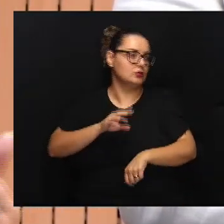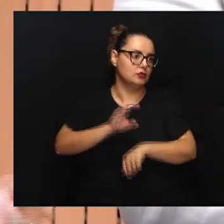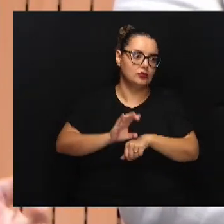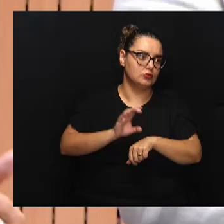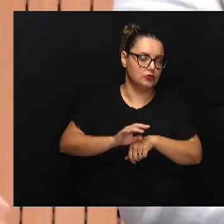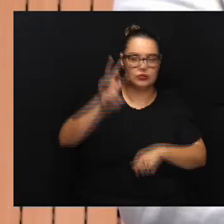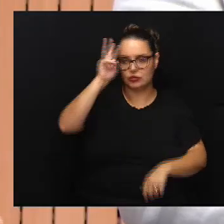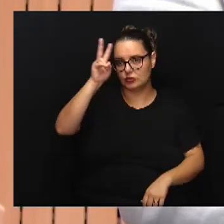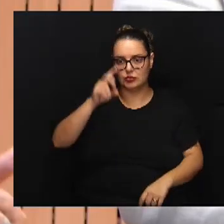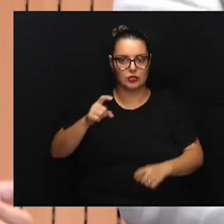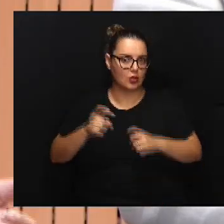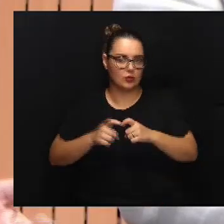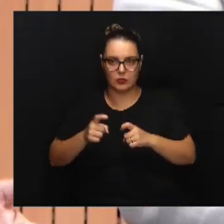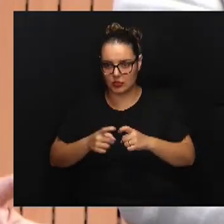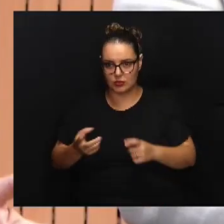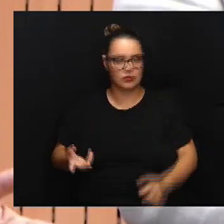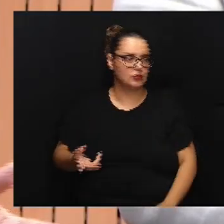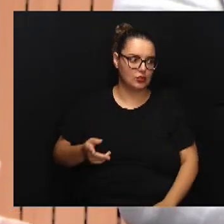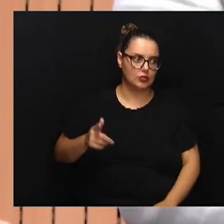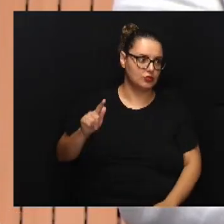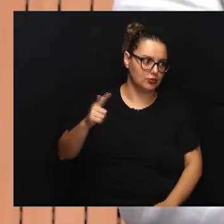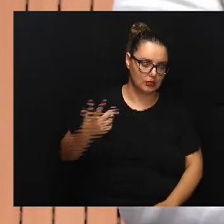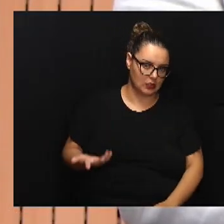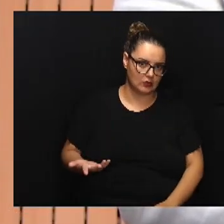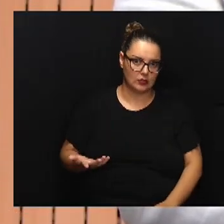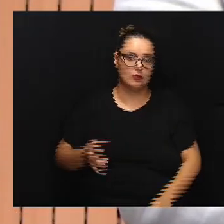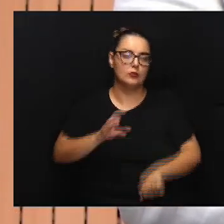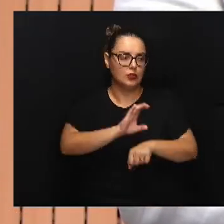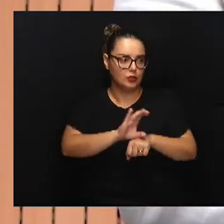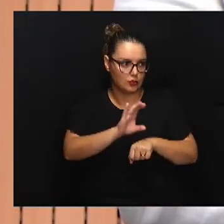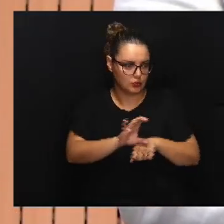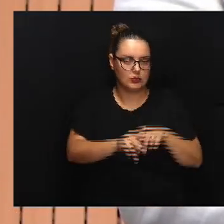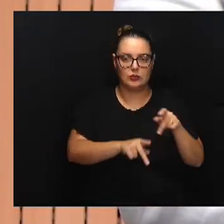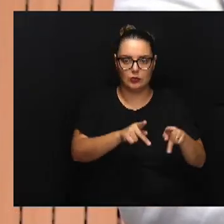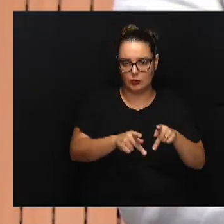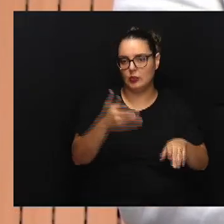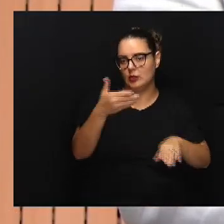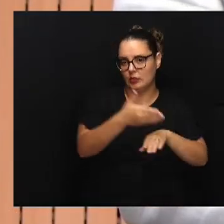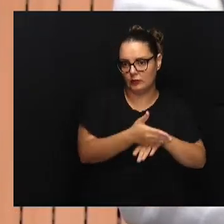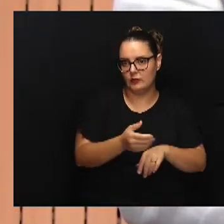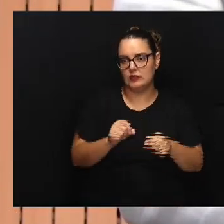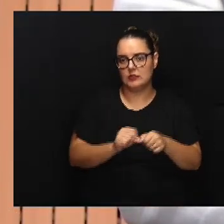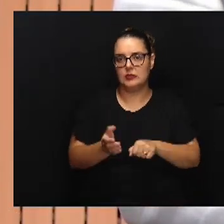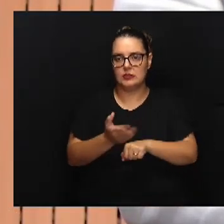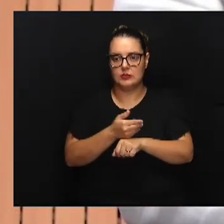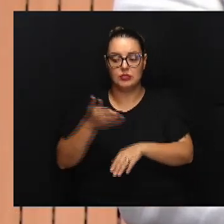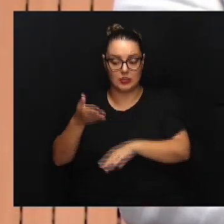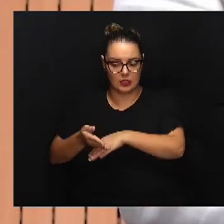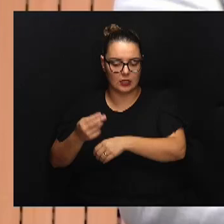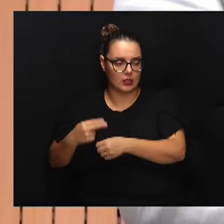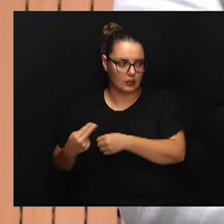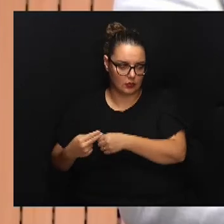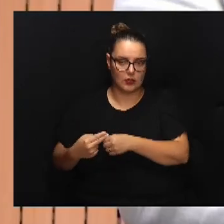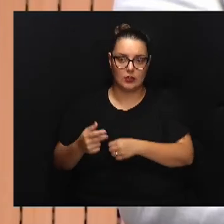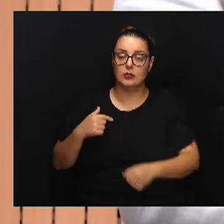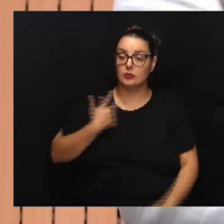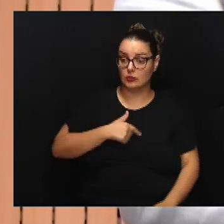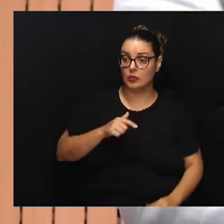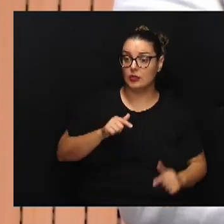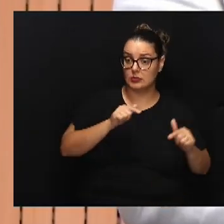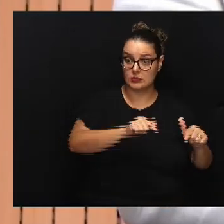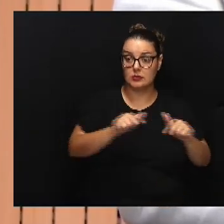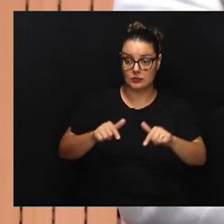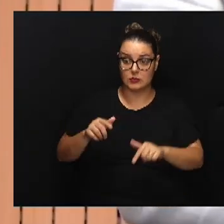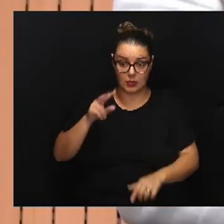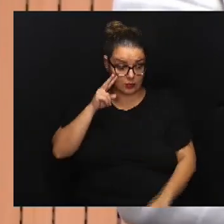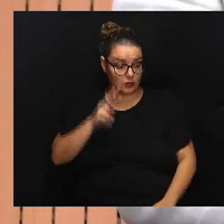de Medicina, a partir de um cursinho popular. Então, a gente sabe que com a nossa... a gente está nos territórios, olhando isso, né,